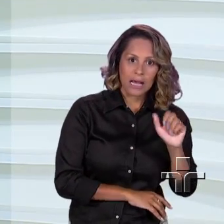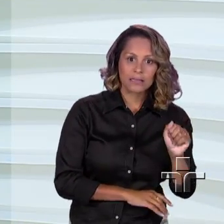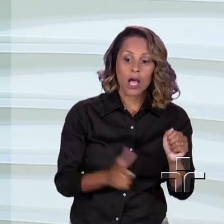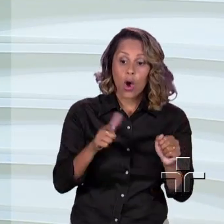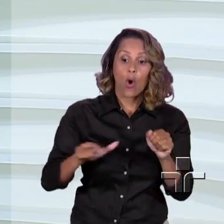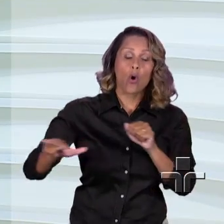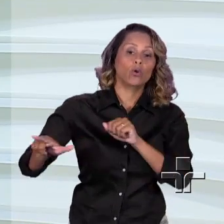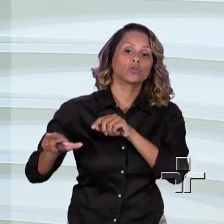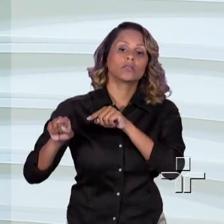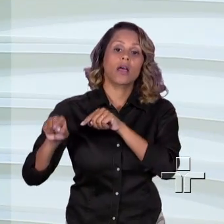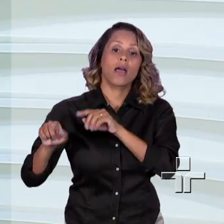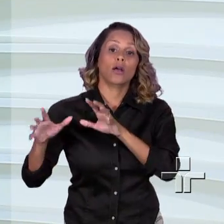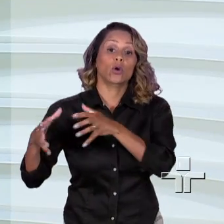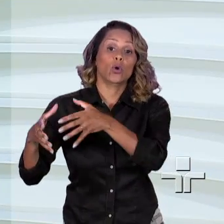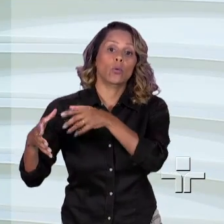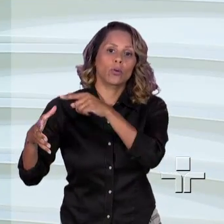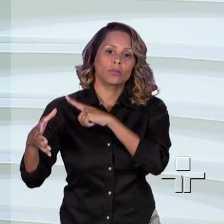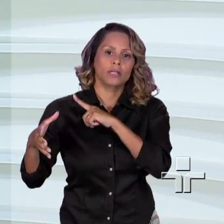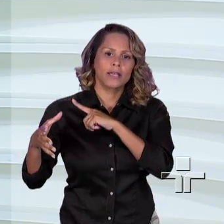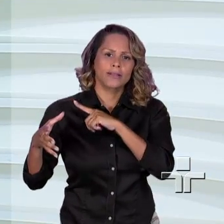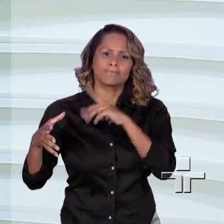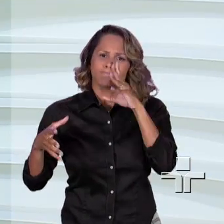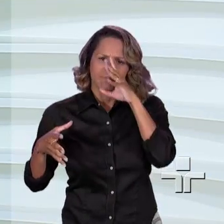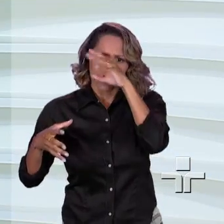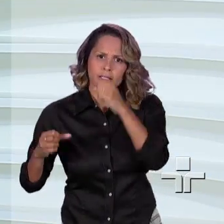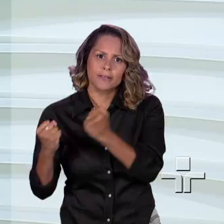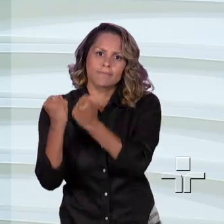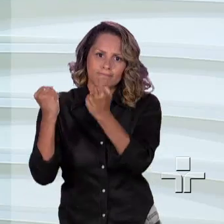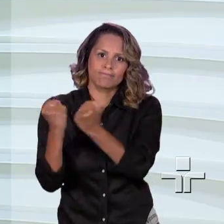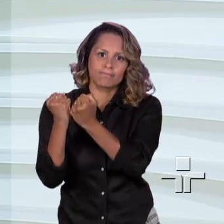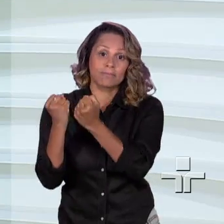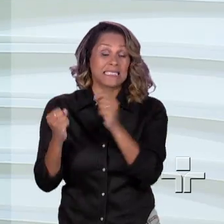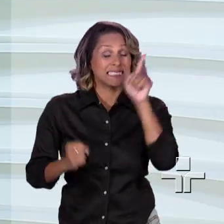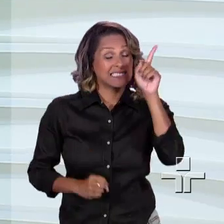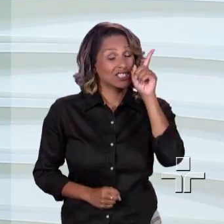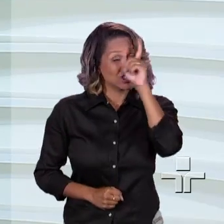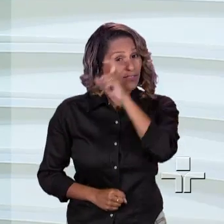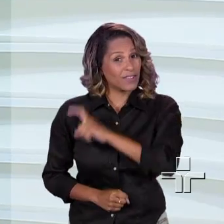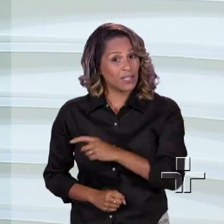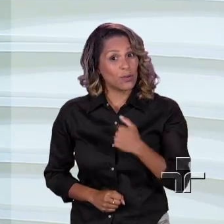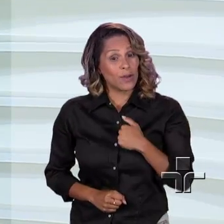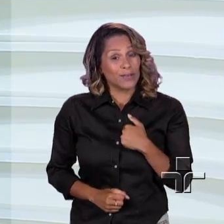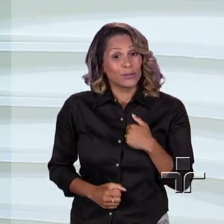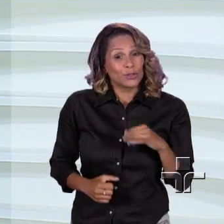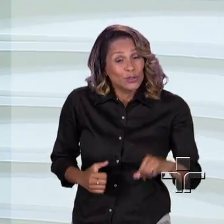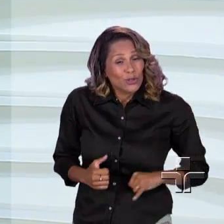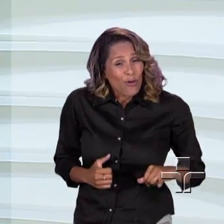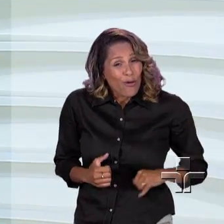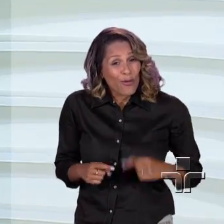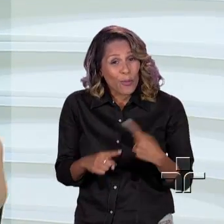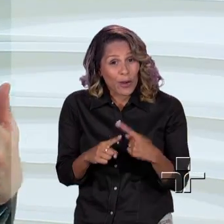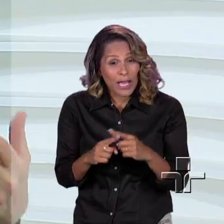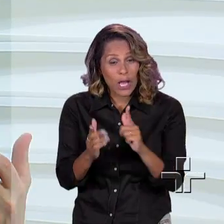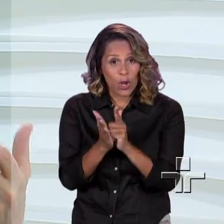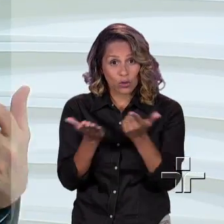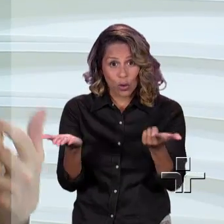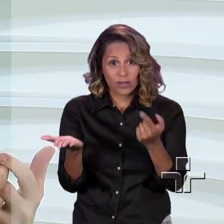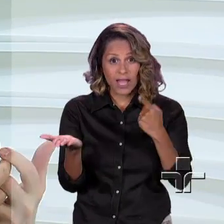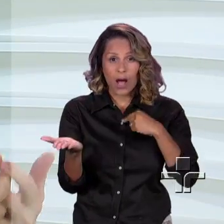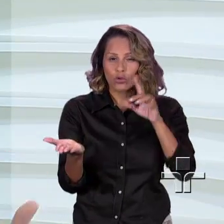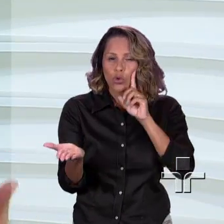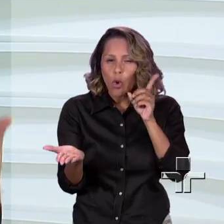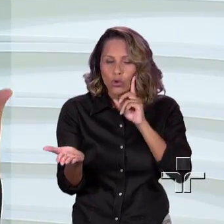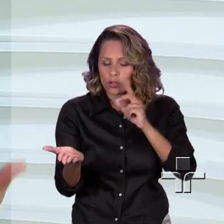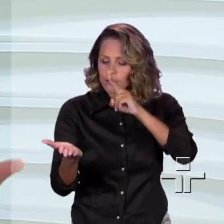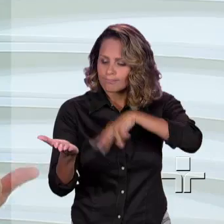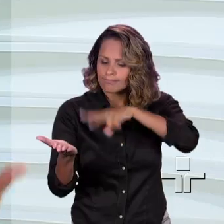realidade nacional que nós vivemos lá, que é muito difícil. Eu sofro muito porque eu leio o Jornal Brasileiro todos os dias, eu leio o New York Times, o Washington Post todos os